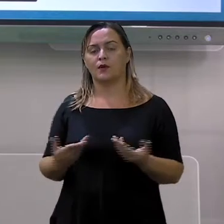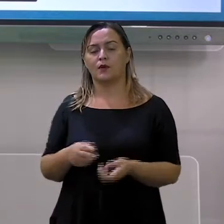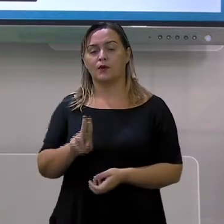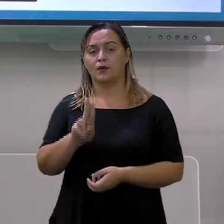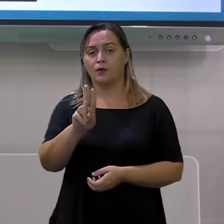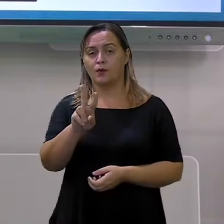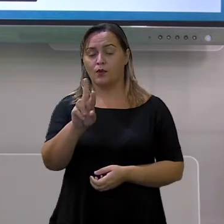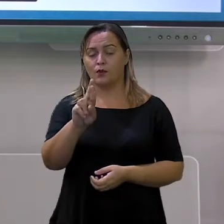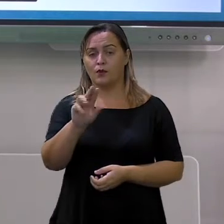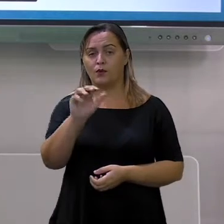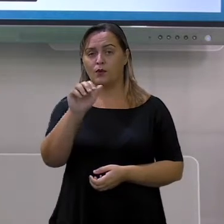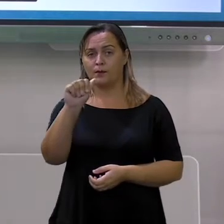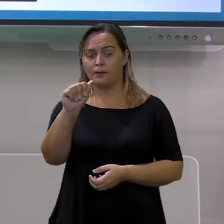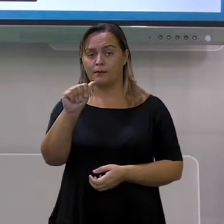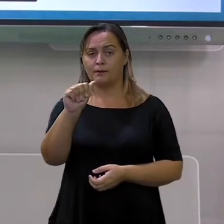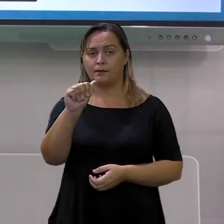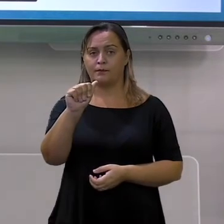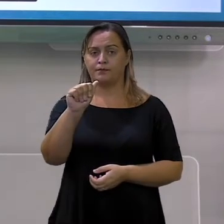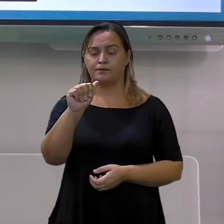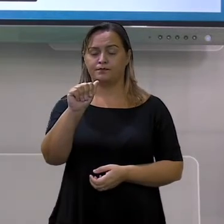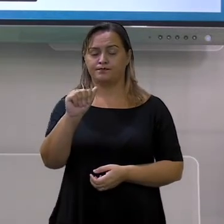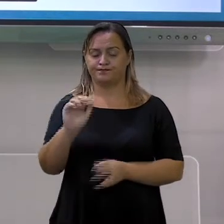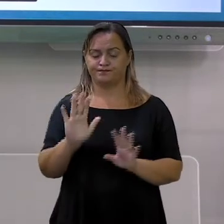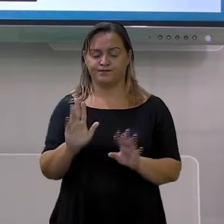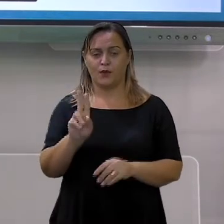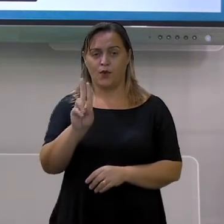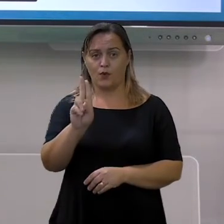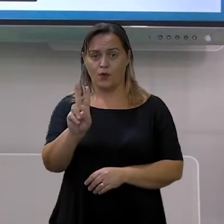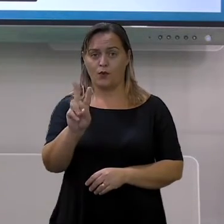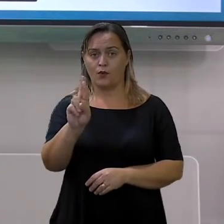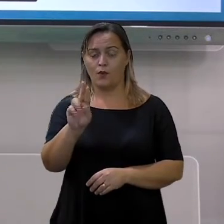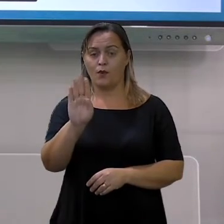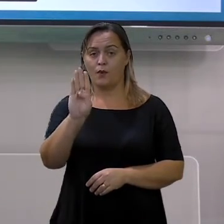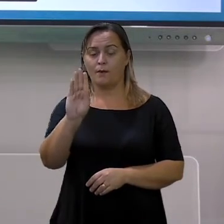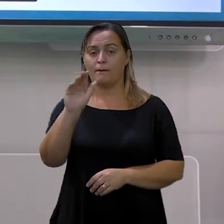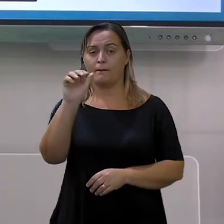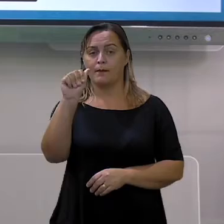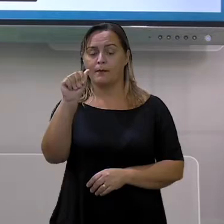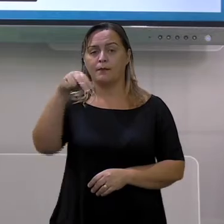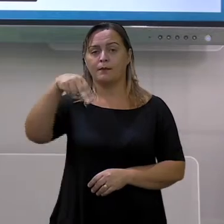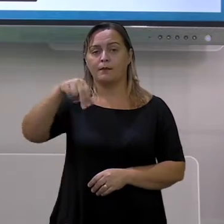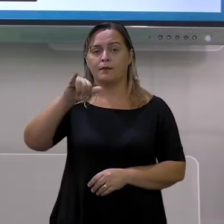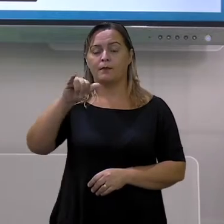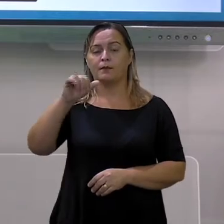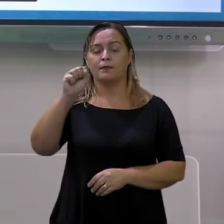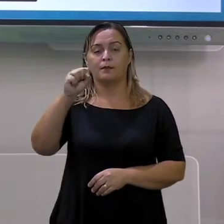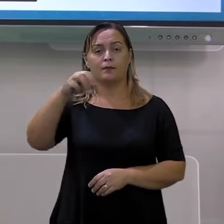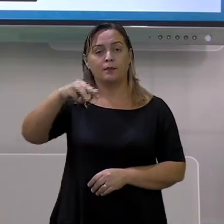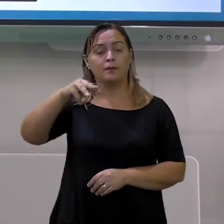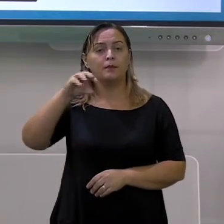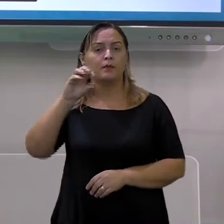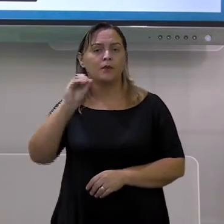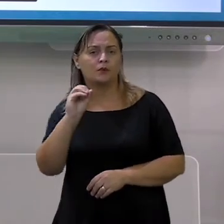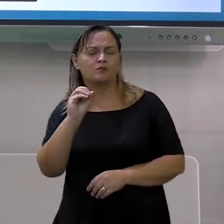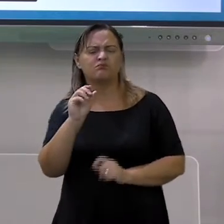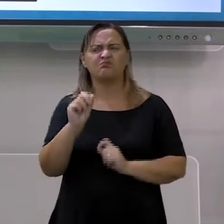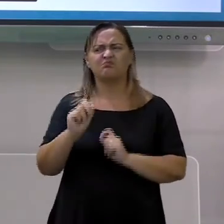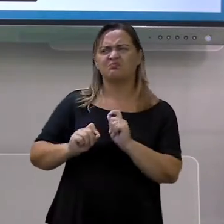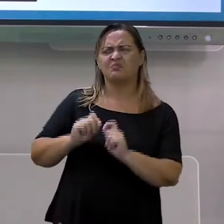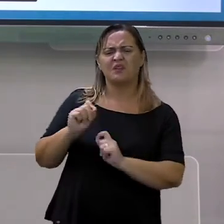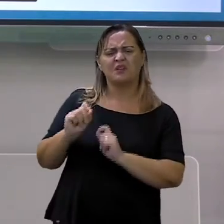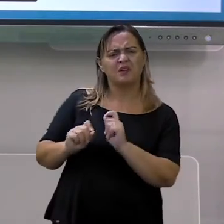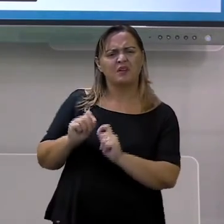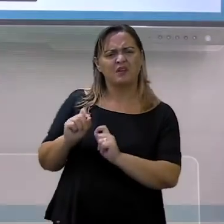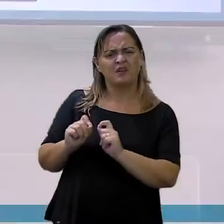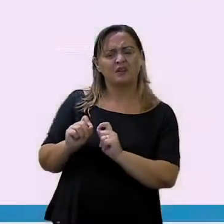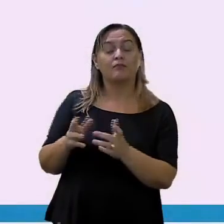Urbanismo. O que você consegue refletir sobre essa palavra urbanismo? Vem de urbano, vem de ruas, vem de cidade, não é?